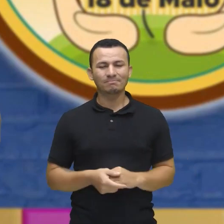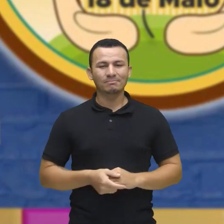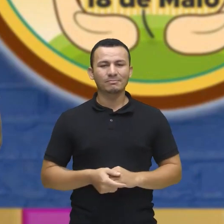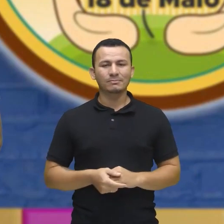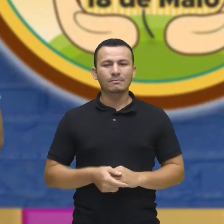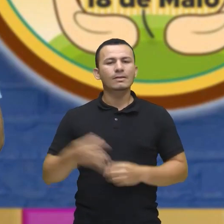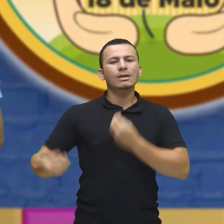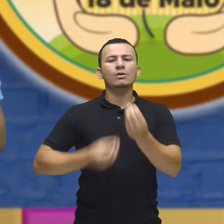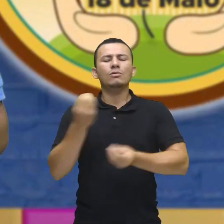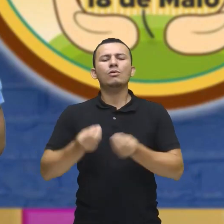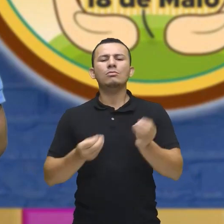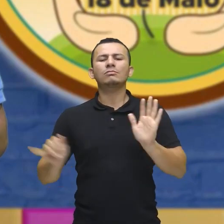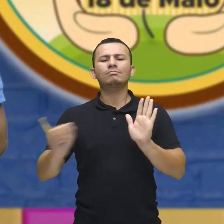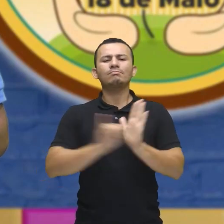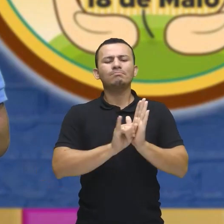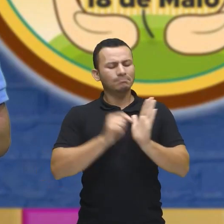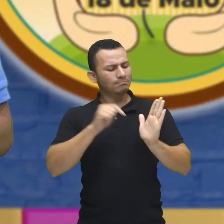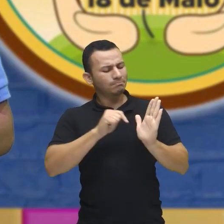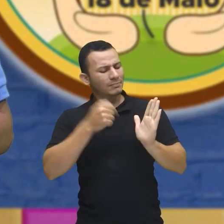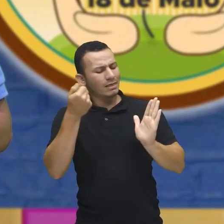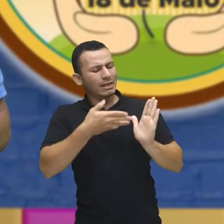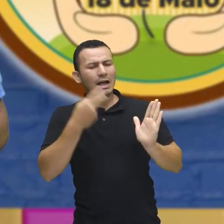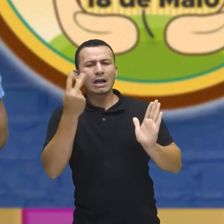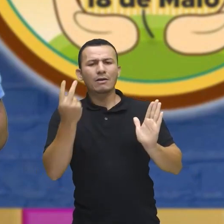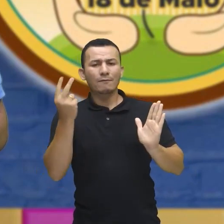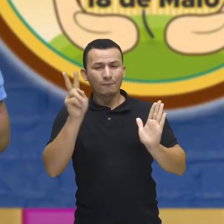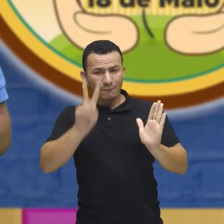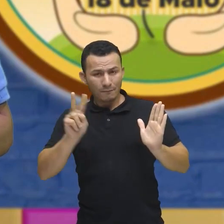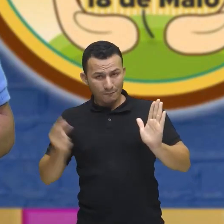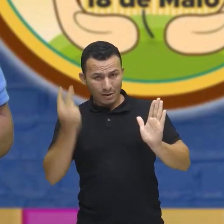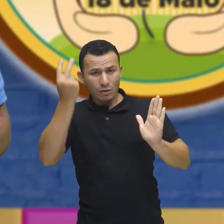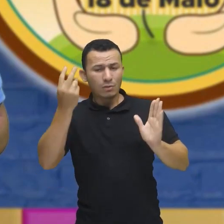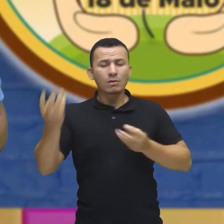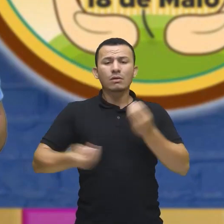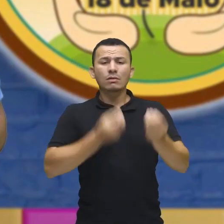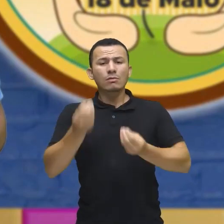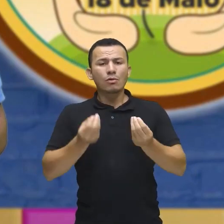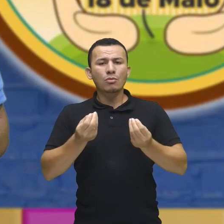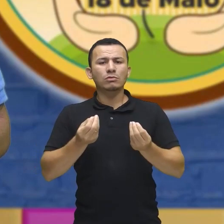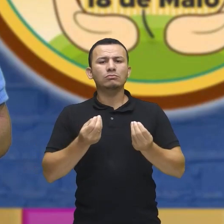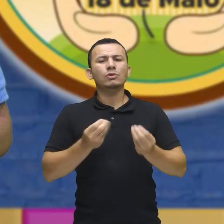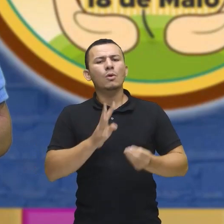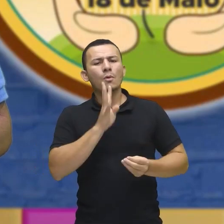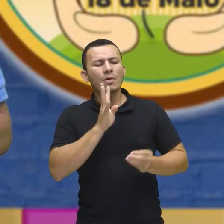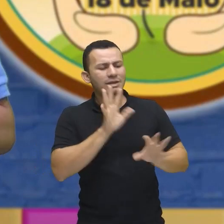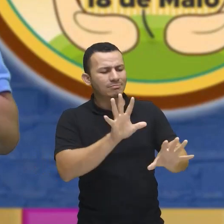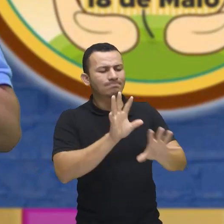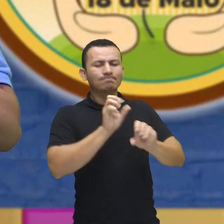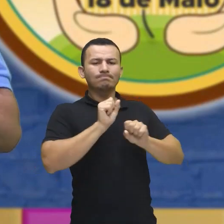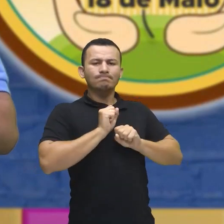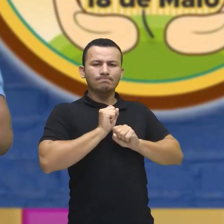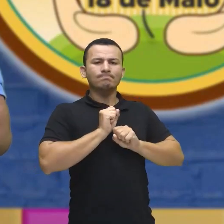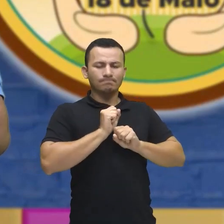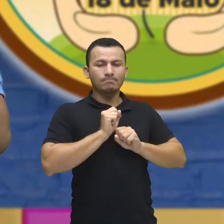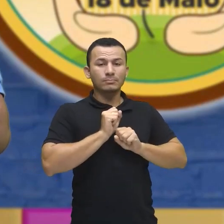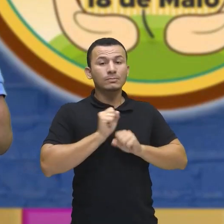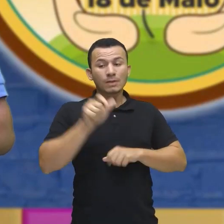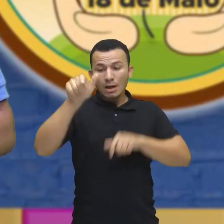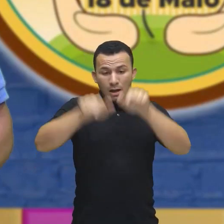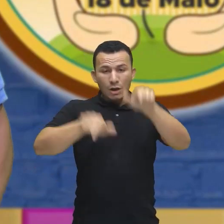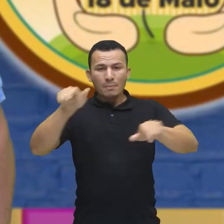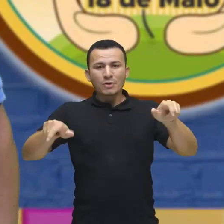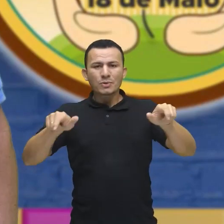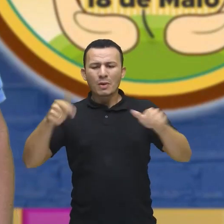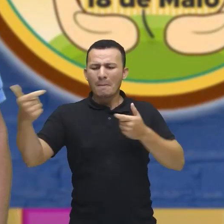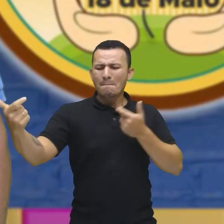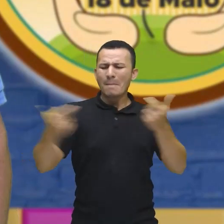que eu valorizo a minha identidade? Conhecendo, se apropriando, para que quando as pessoas te julgarem,